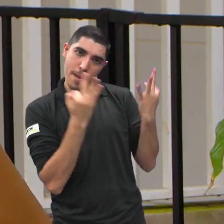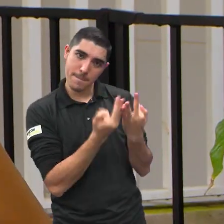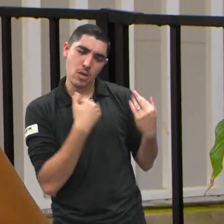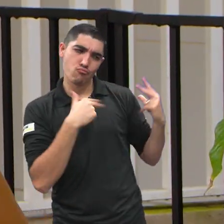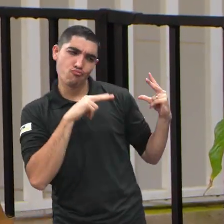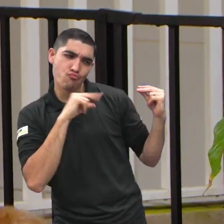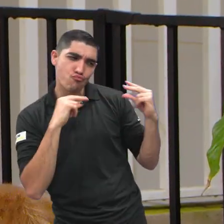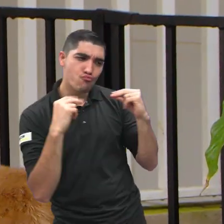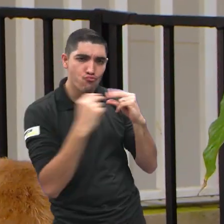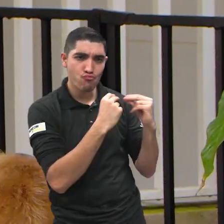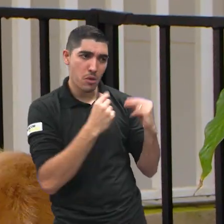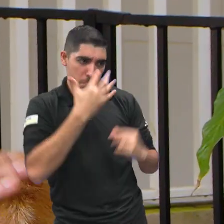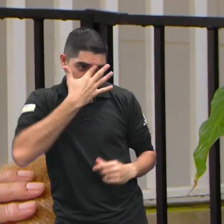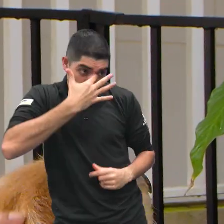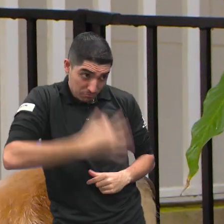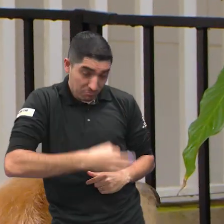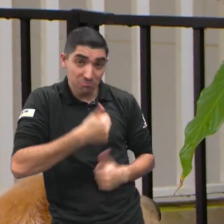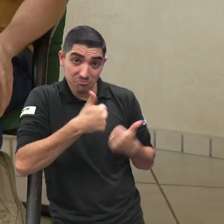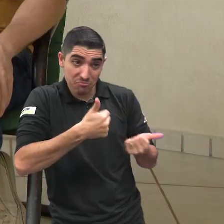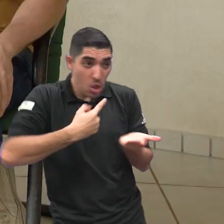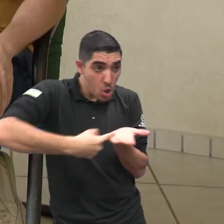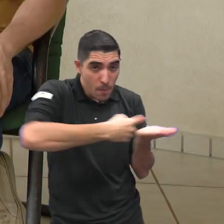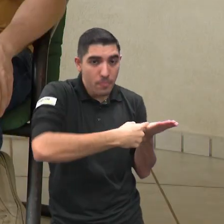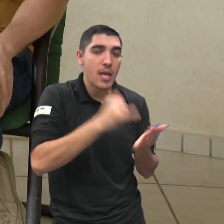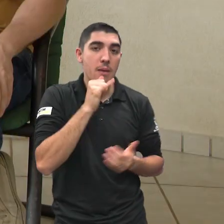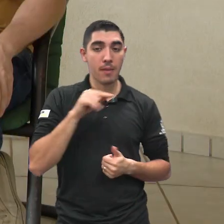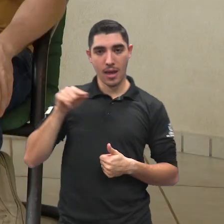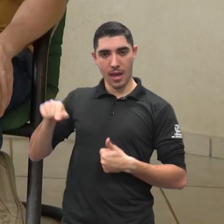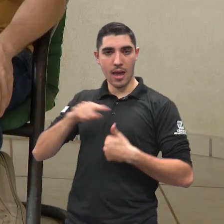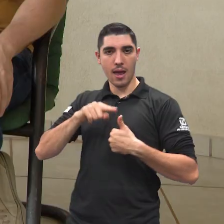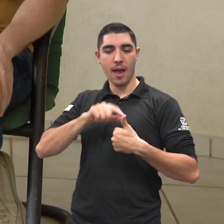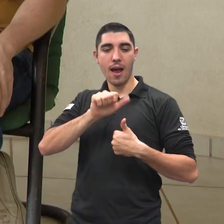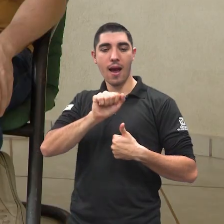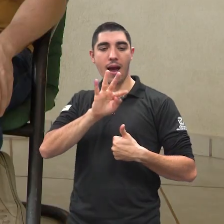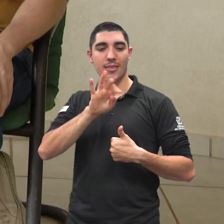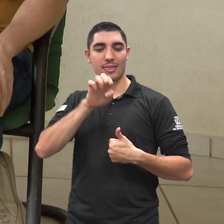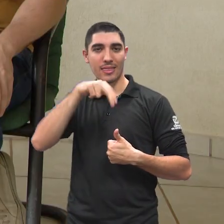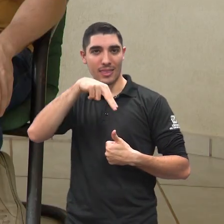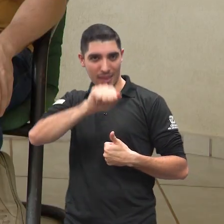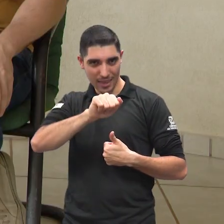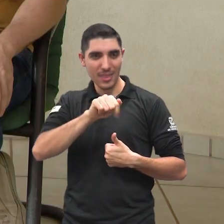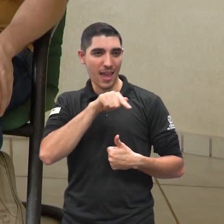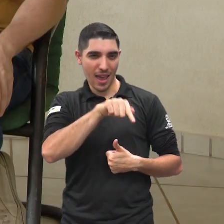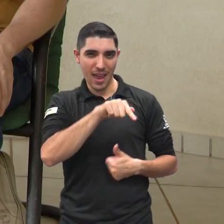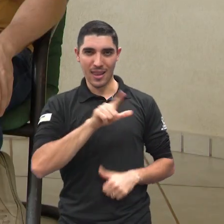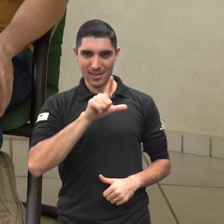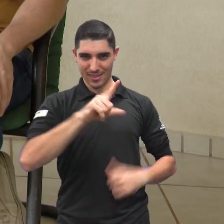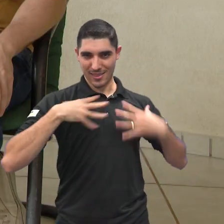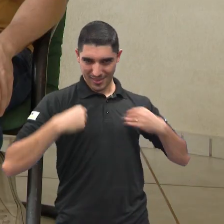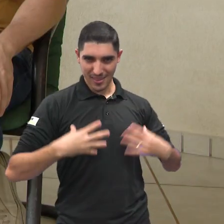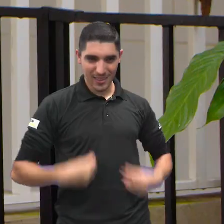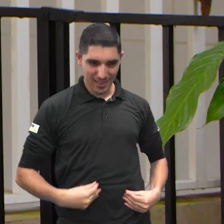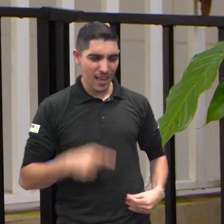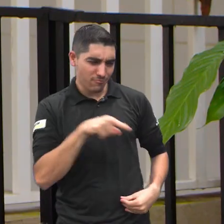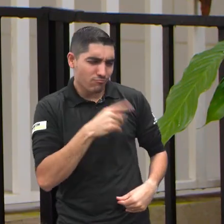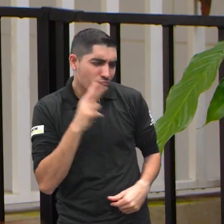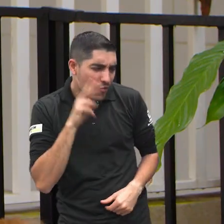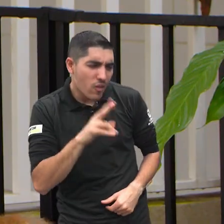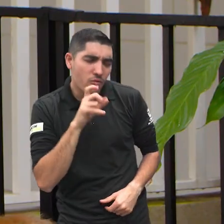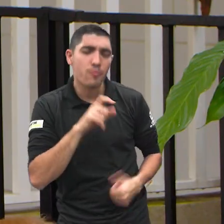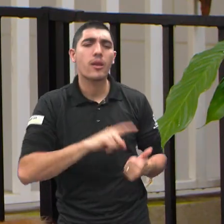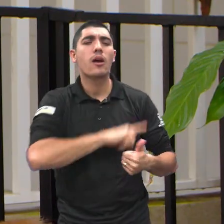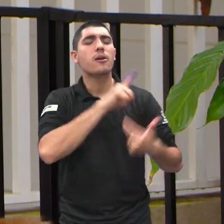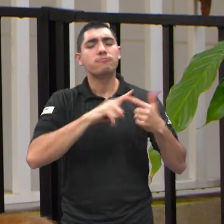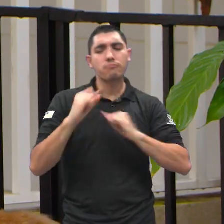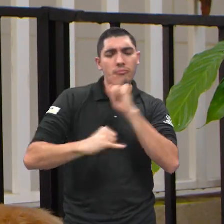né? Então, a gente tinha a Athena, com 15 dias que ela estava com a gente viu uma foto do Odin